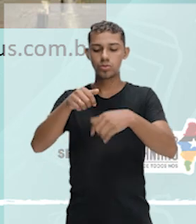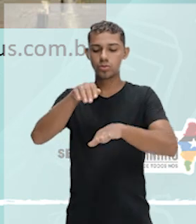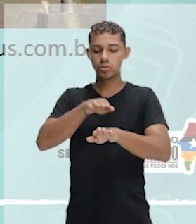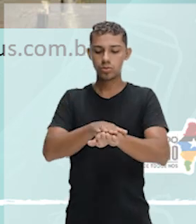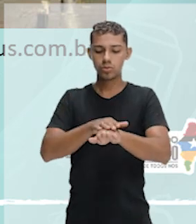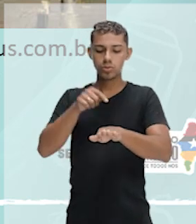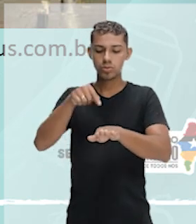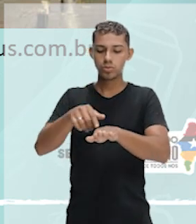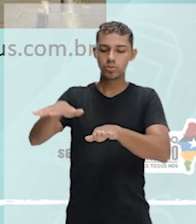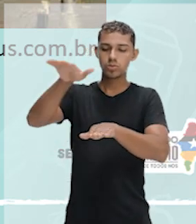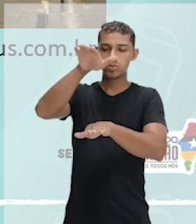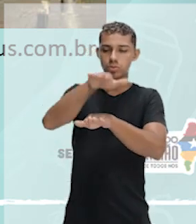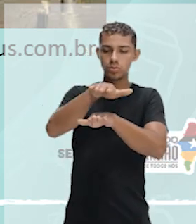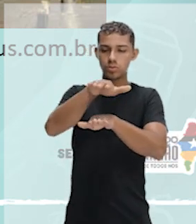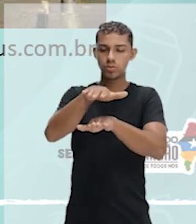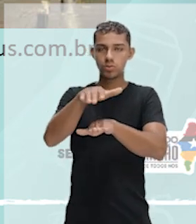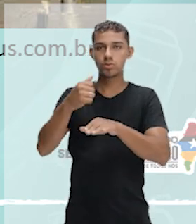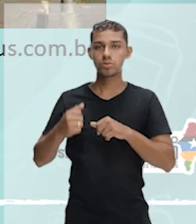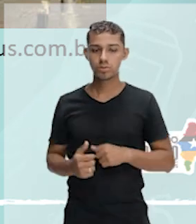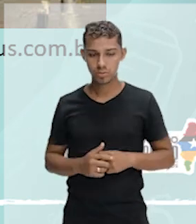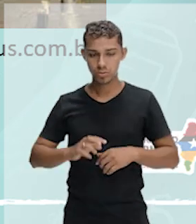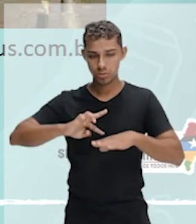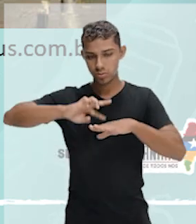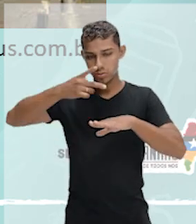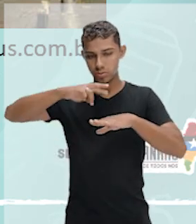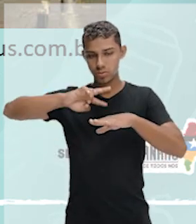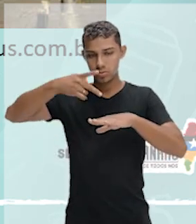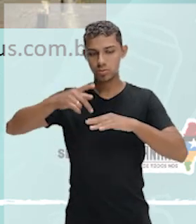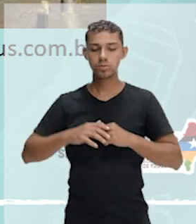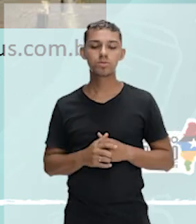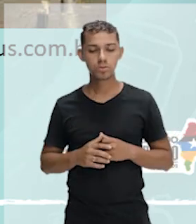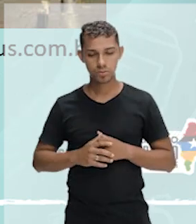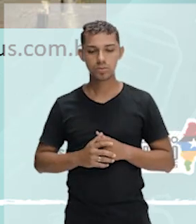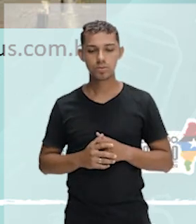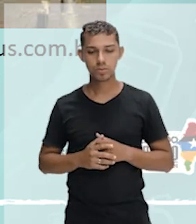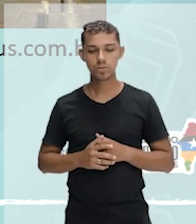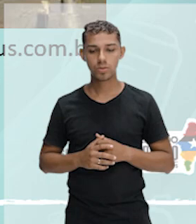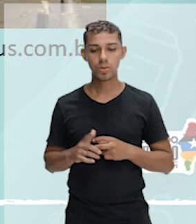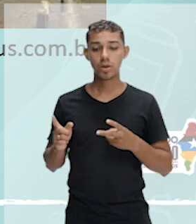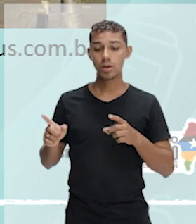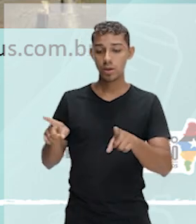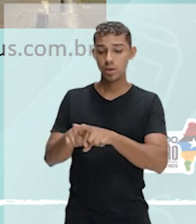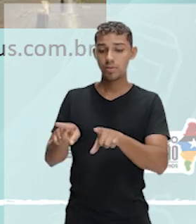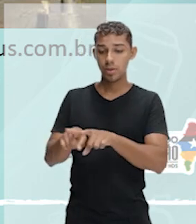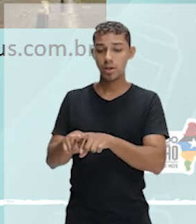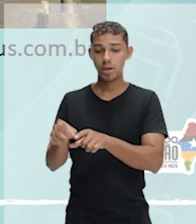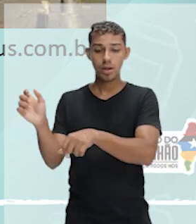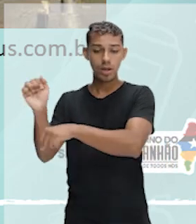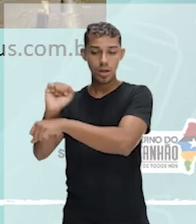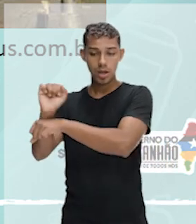os autocarros, que são os mais importantes transportes públicos. Os autocarros, gente, são os carros